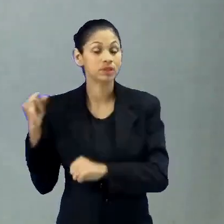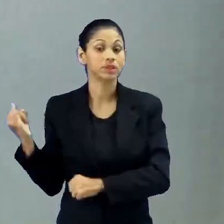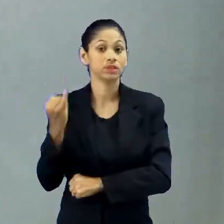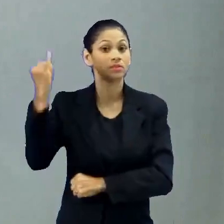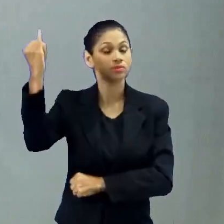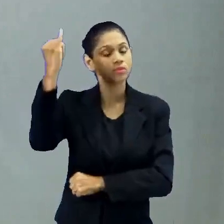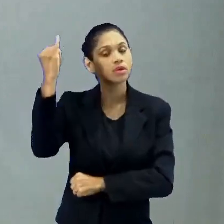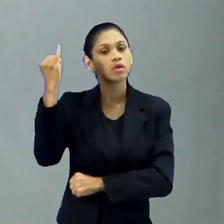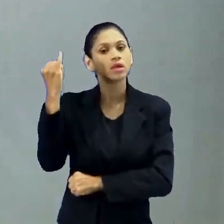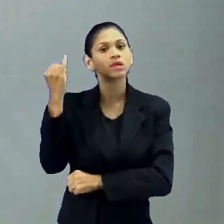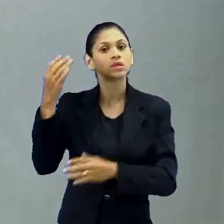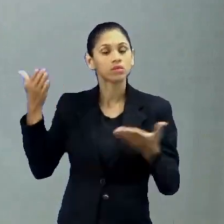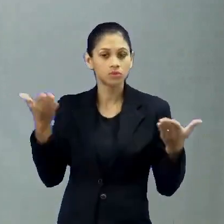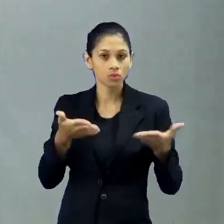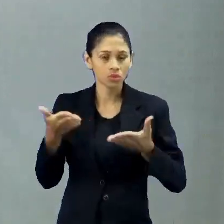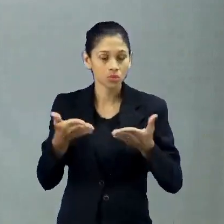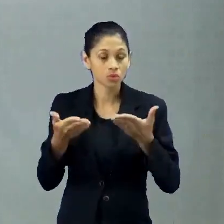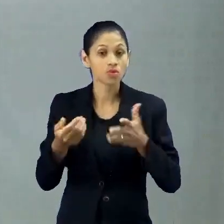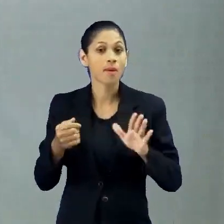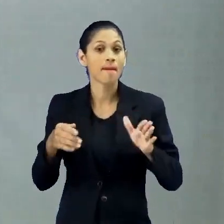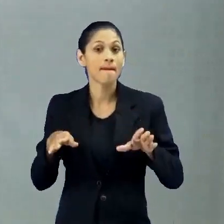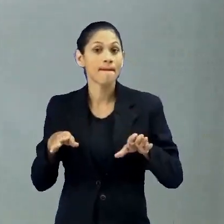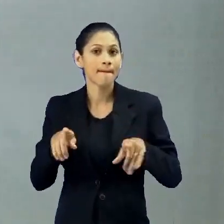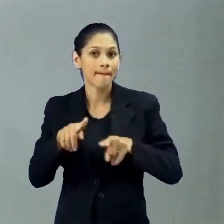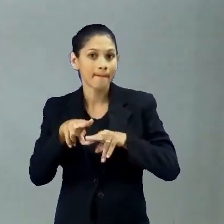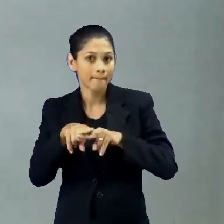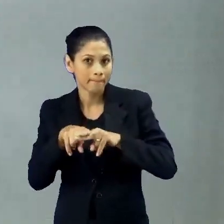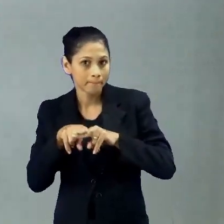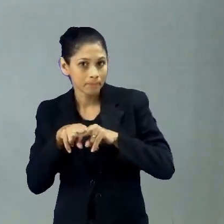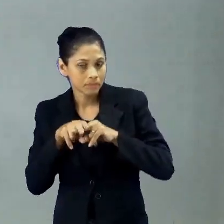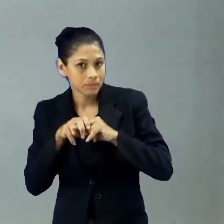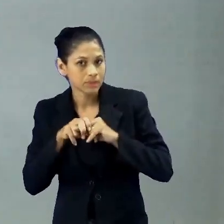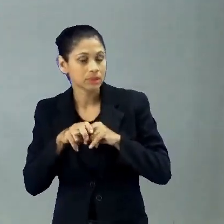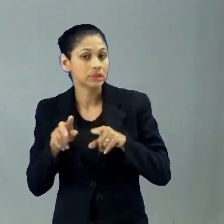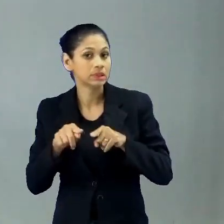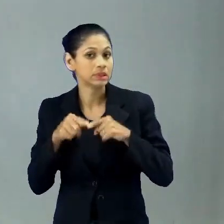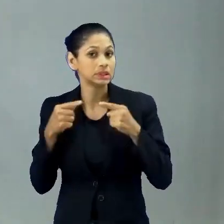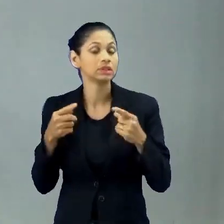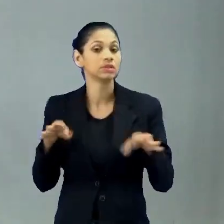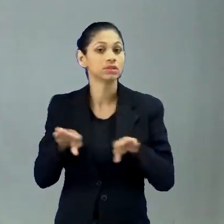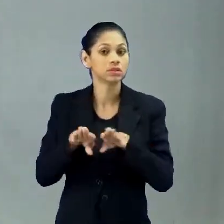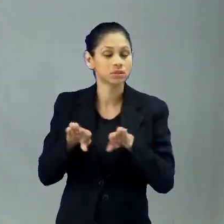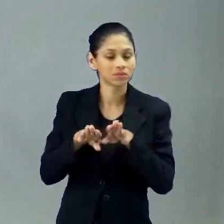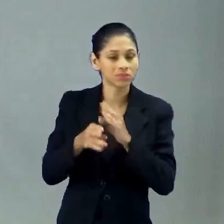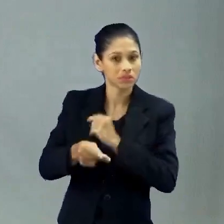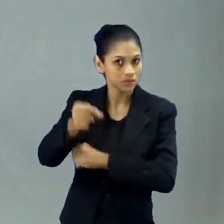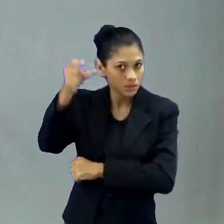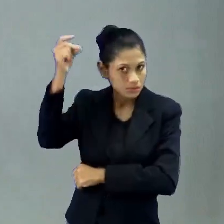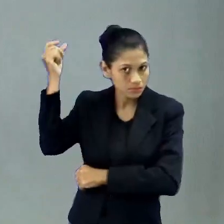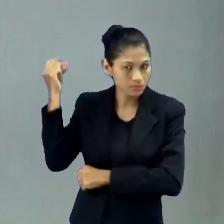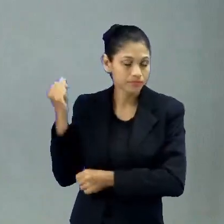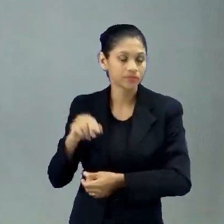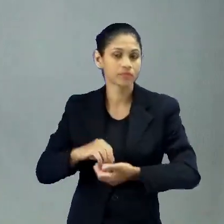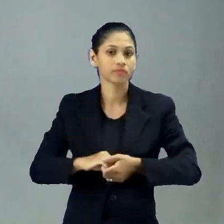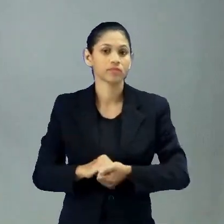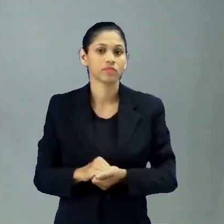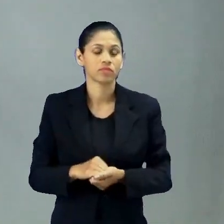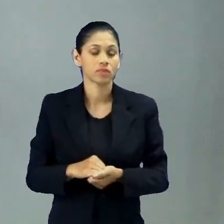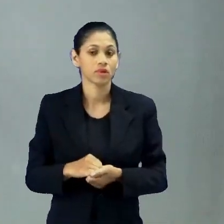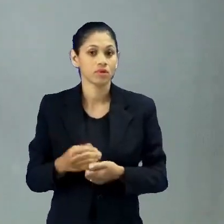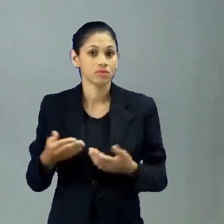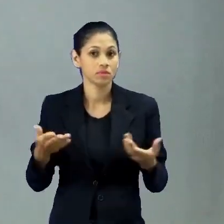outros momentos históricos. E quando tratamos a respeito da realidade brasileira, quero fazer essa